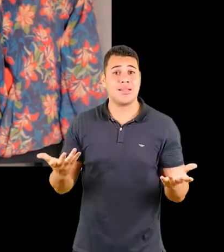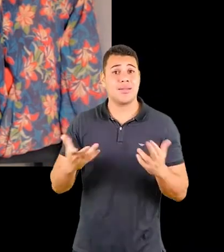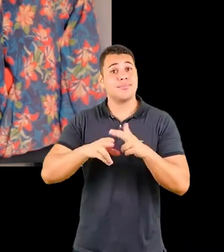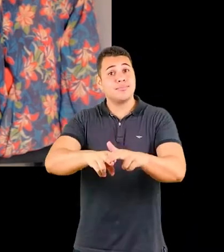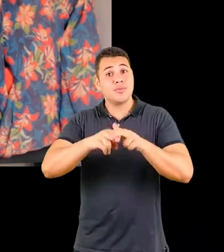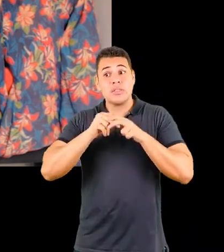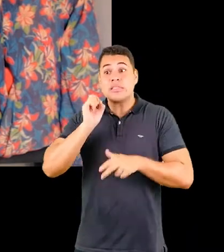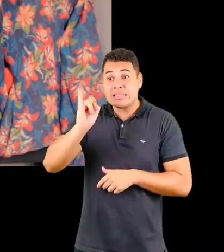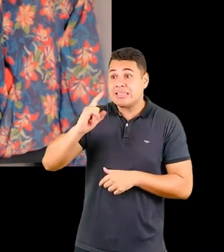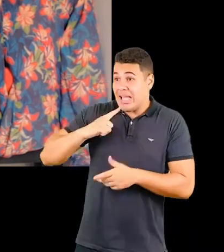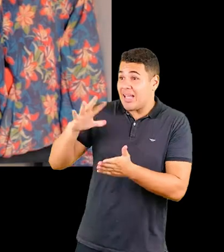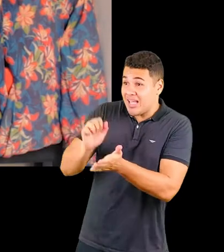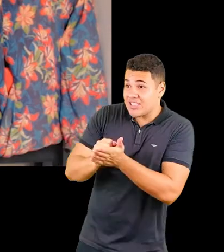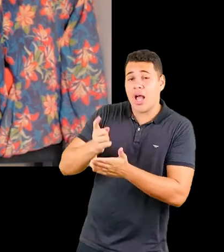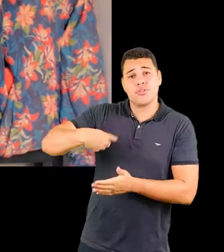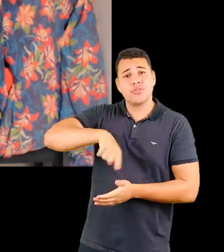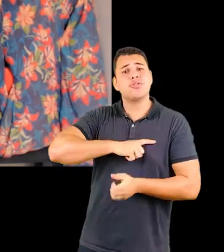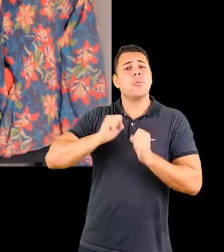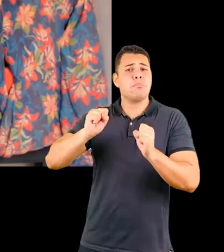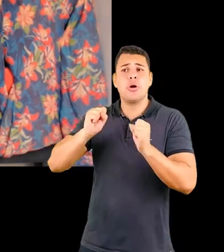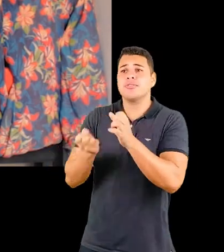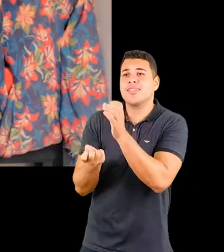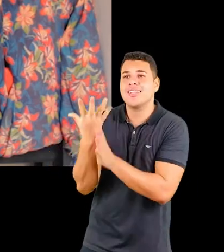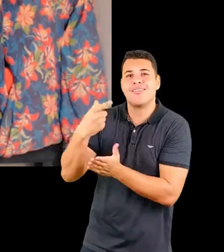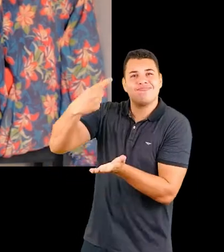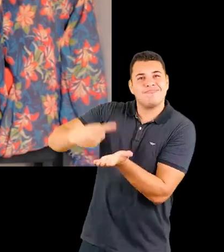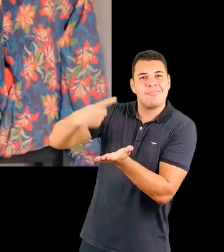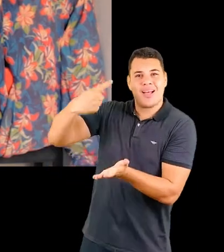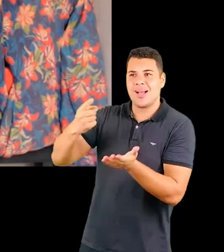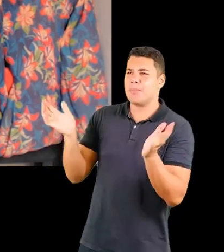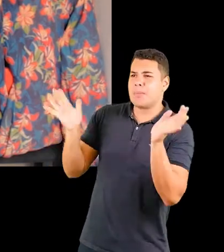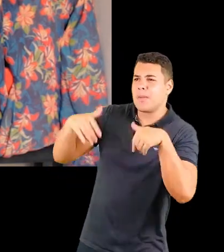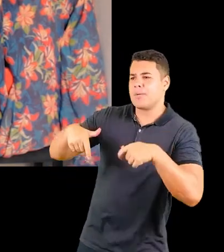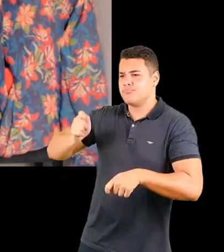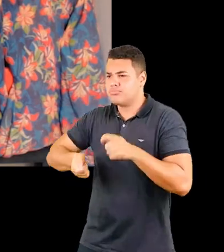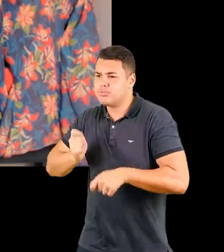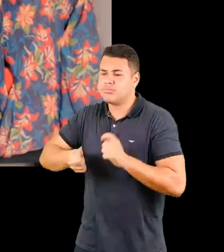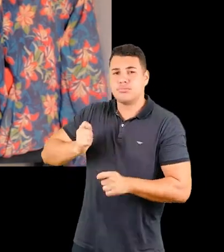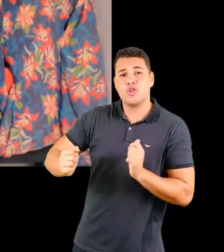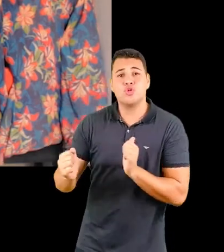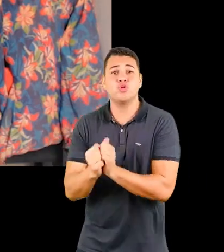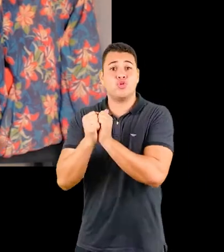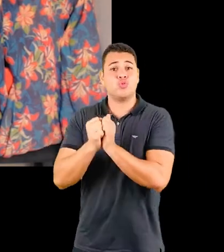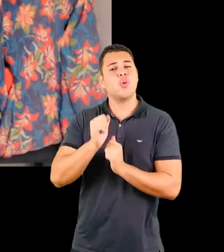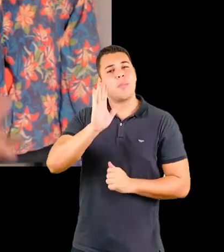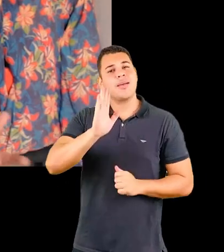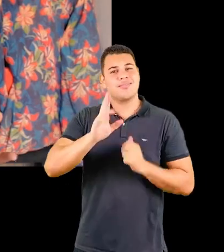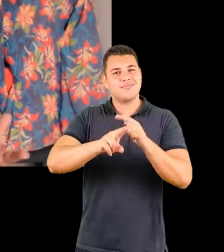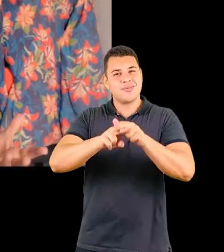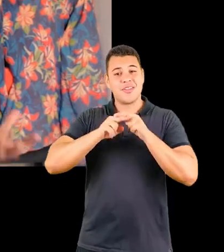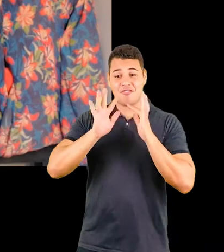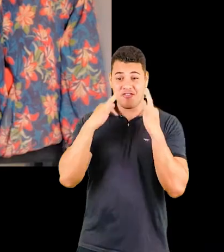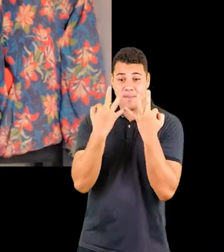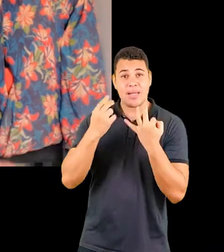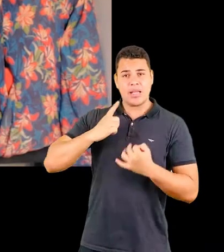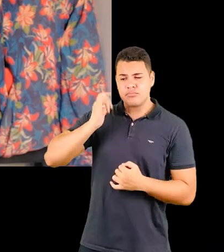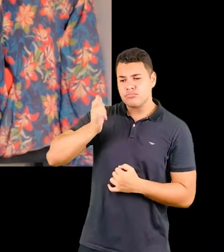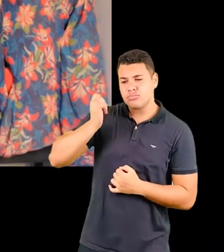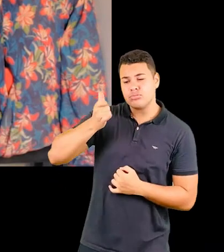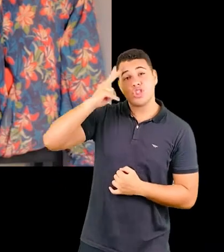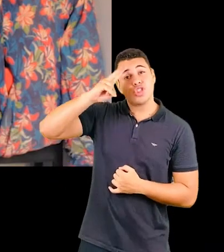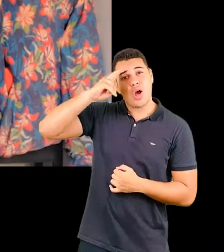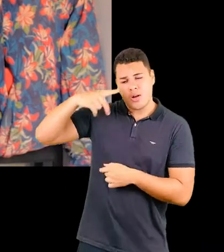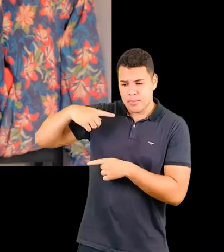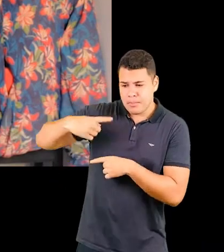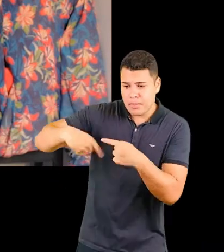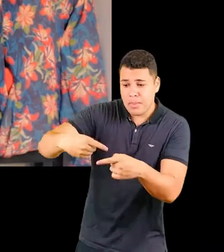cultuar. E aí a gente tira uma história melhor sobre isso. Entendeu? Aí não tem, porque o pessoal deixaram de se apagar. Deixou